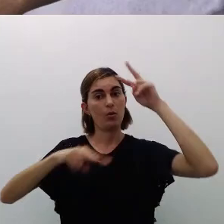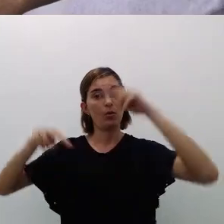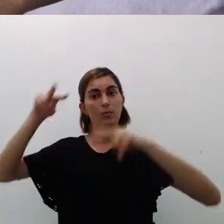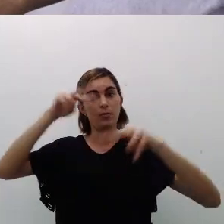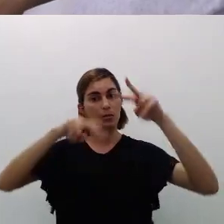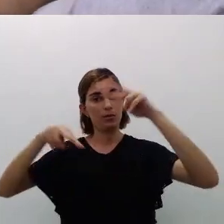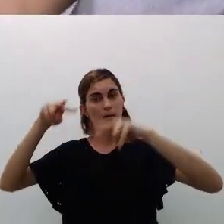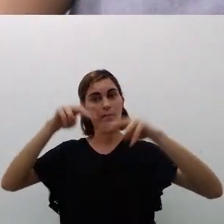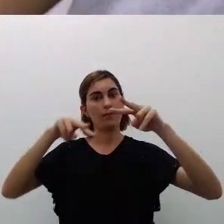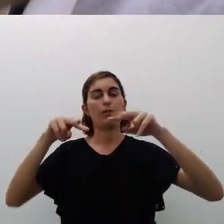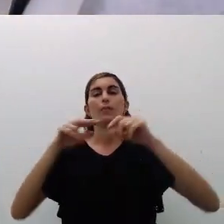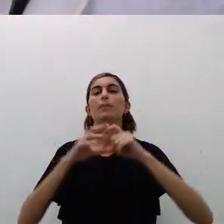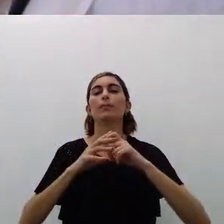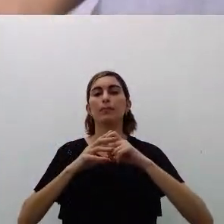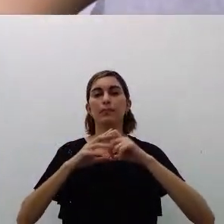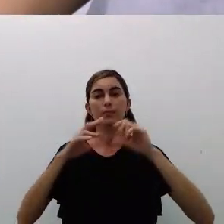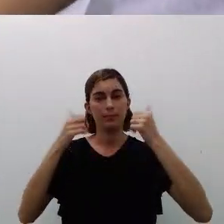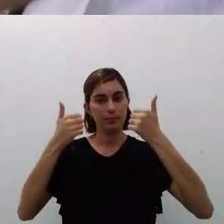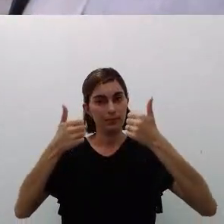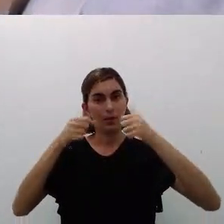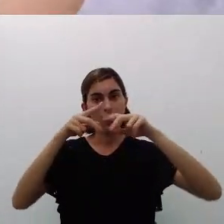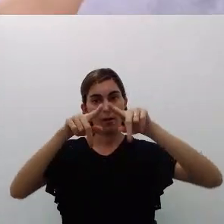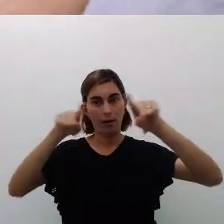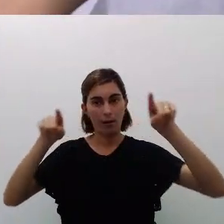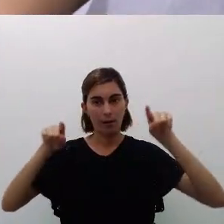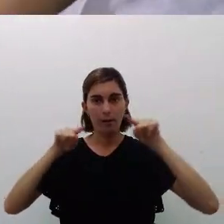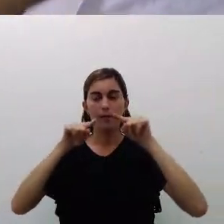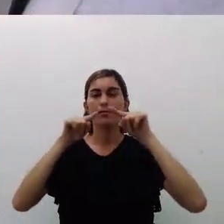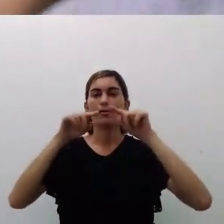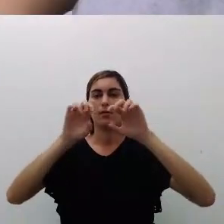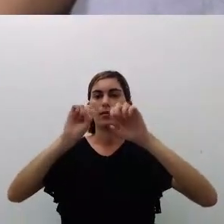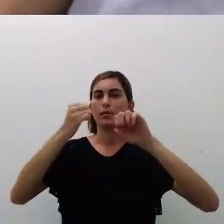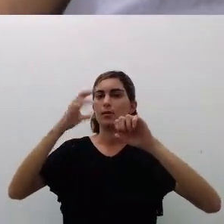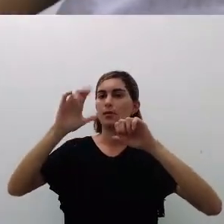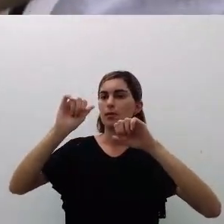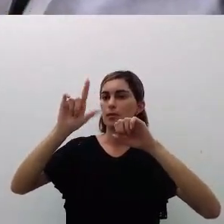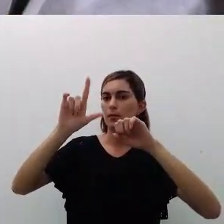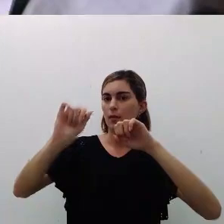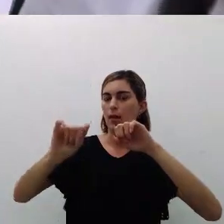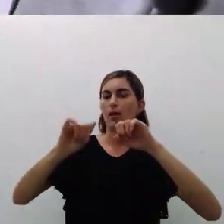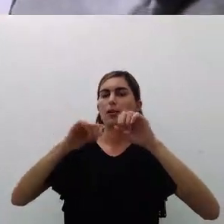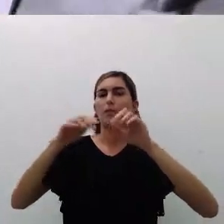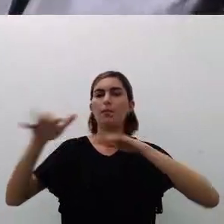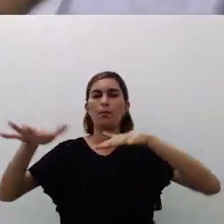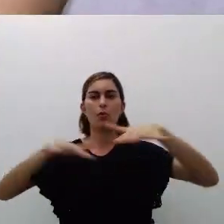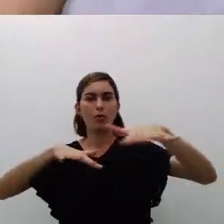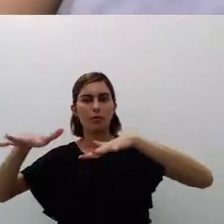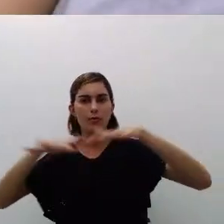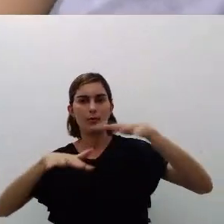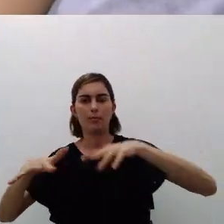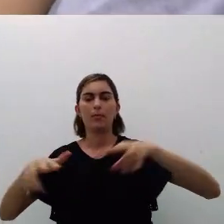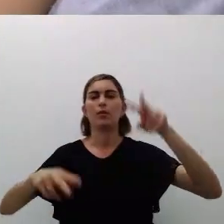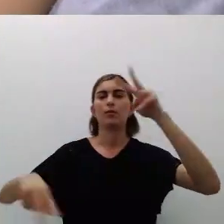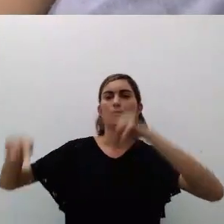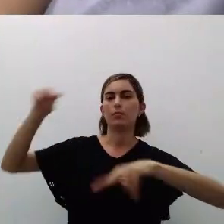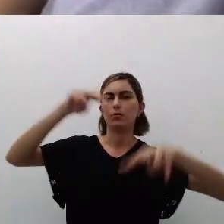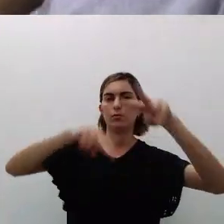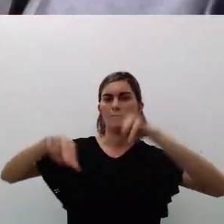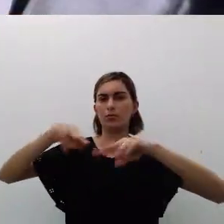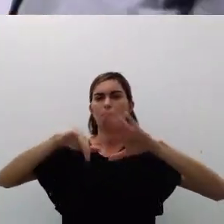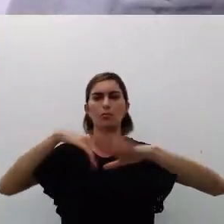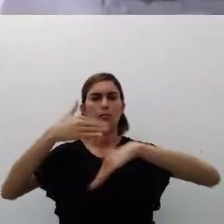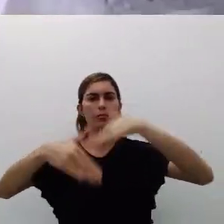Esta seria a escala, mas tanto de movimento, de visão, de proporção, né, o qual